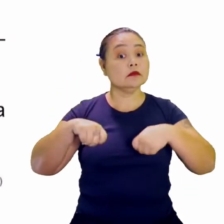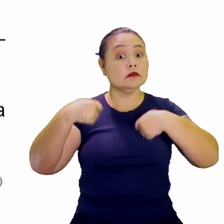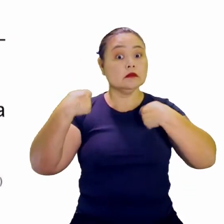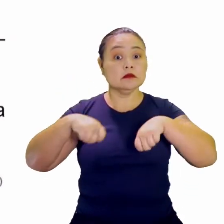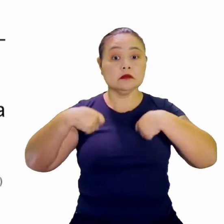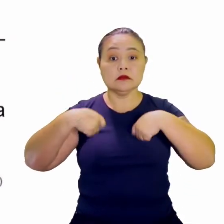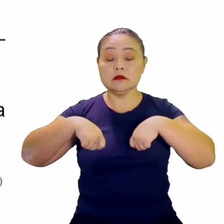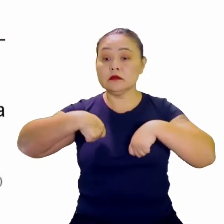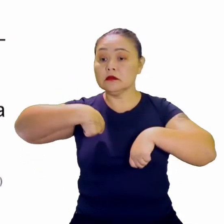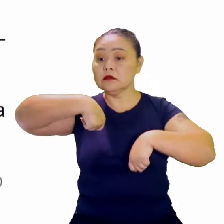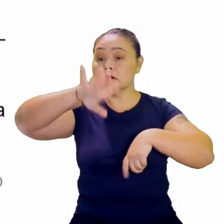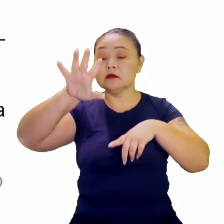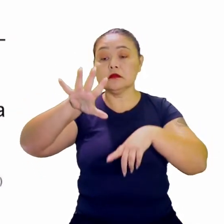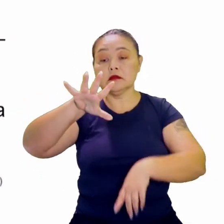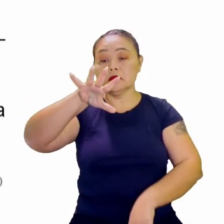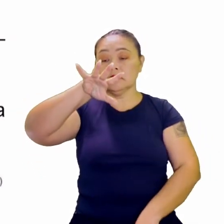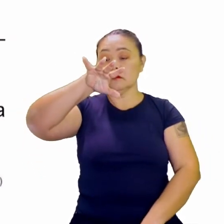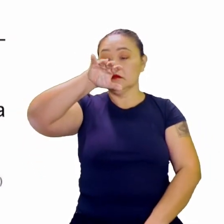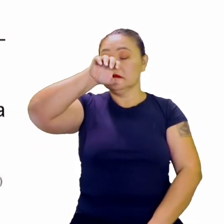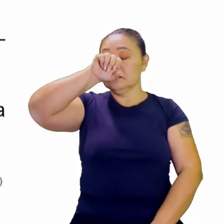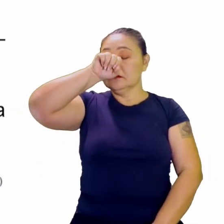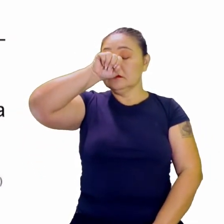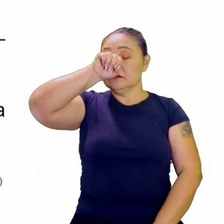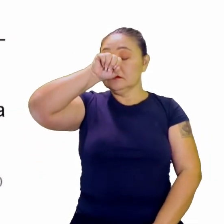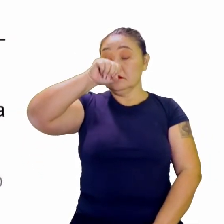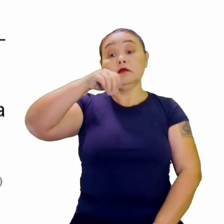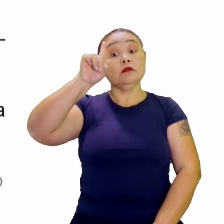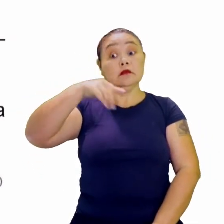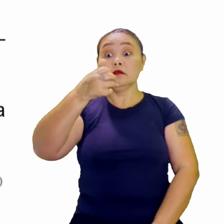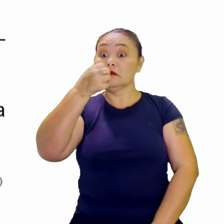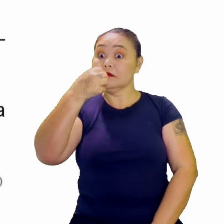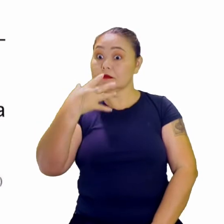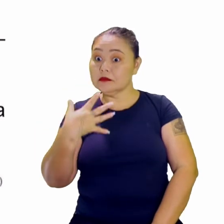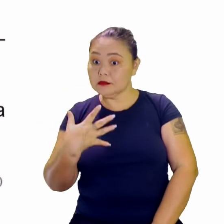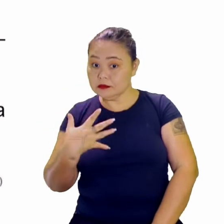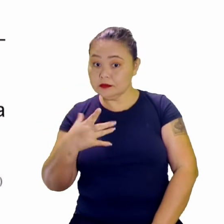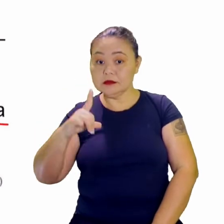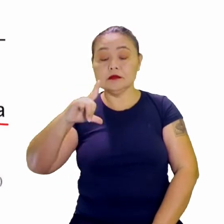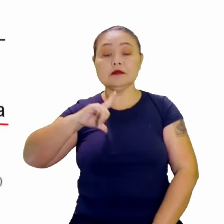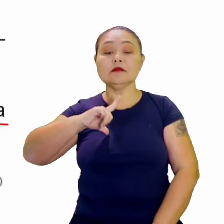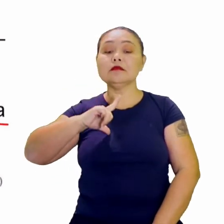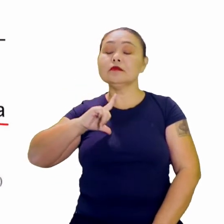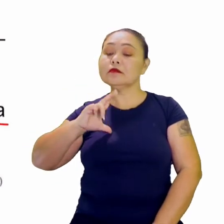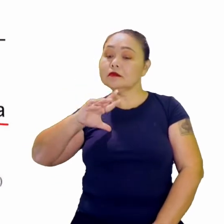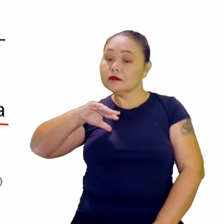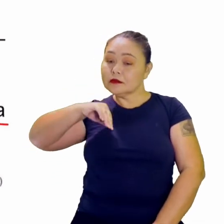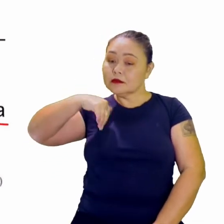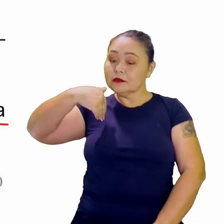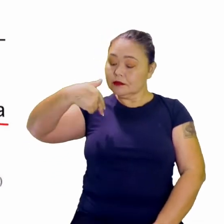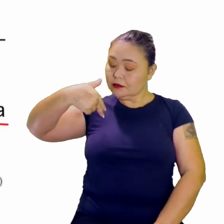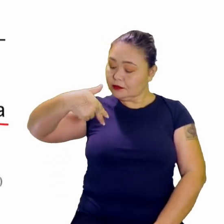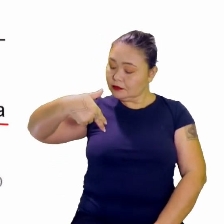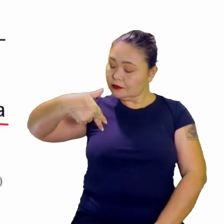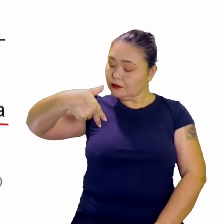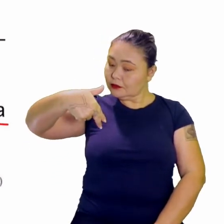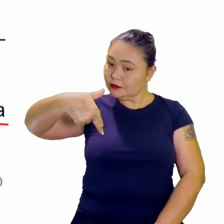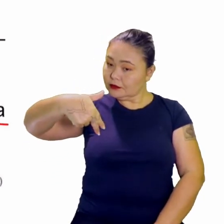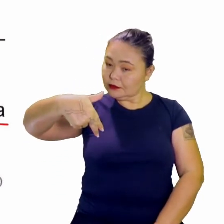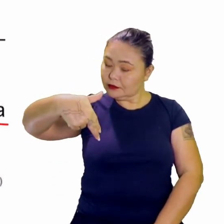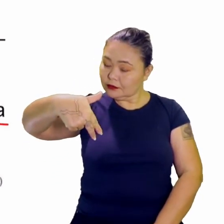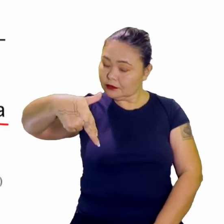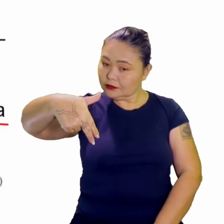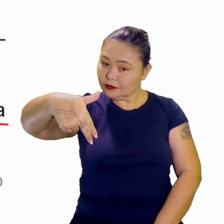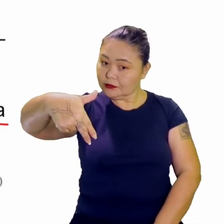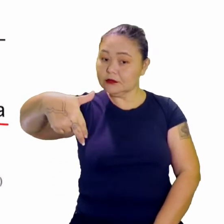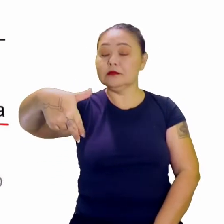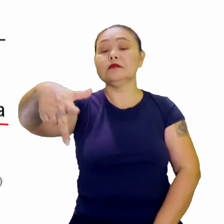uma capacidade aeróbia ali muito boa. E ele vai ter uma alta resistência à fadiga, ou seja, ele não vai